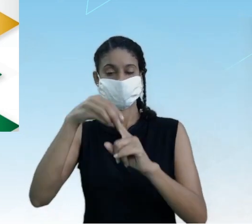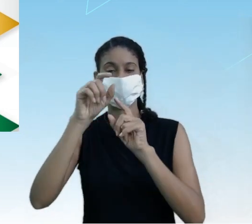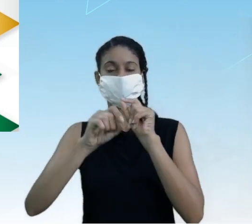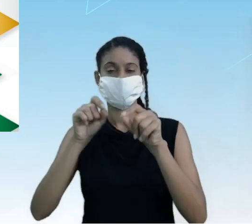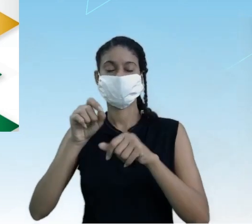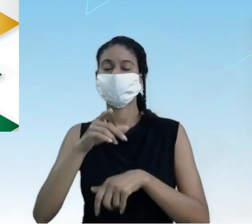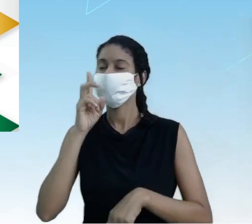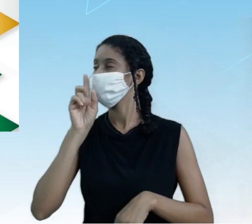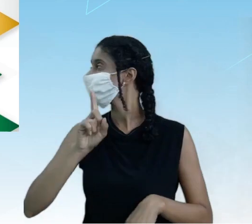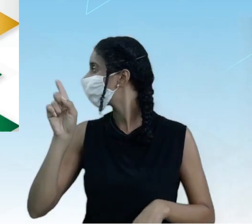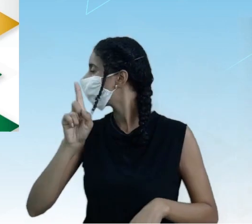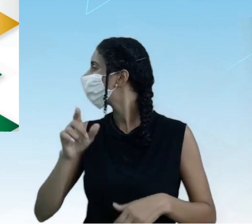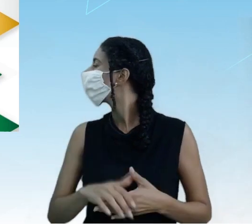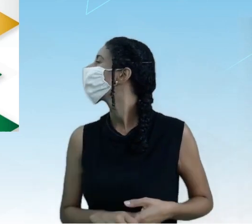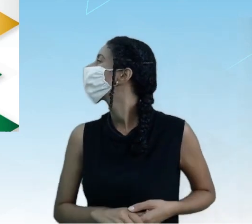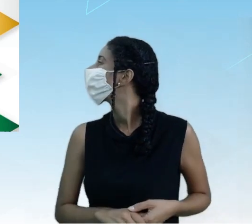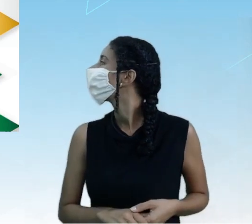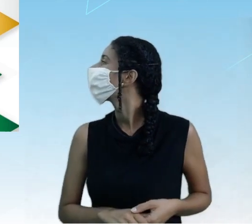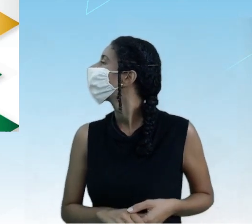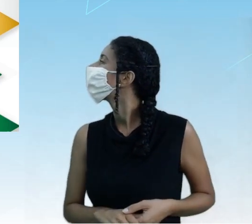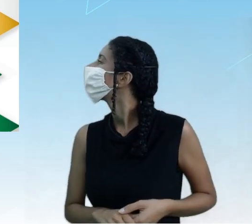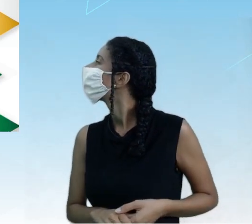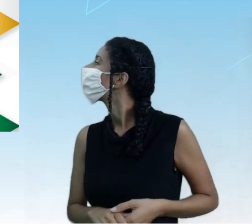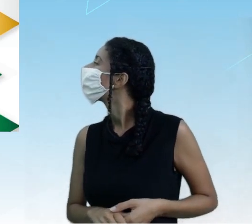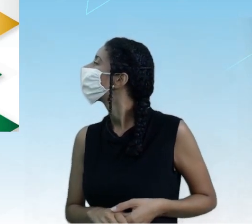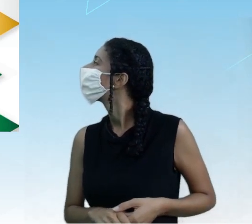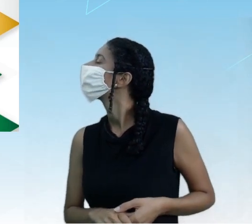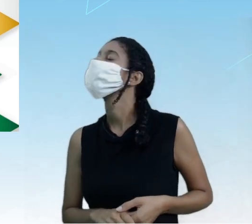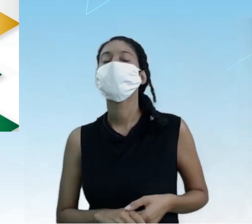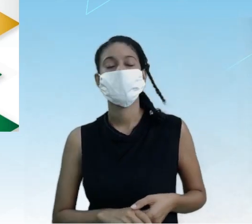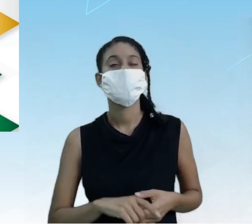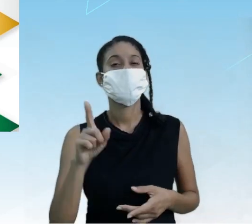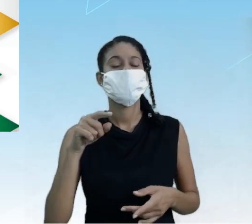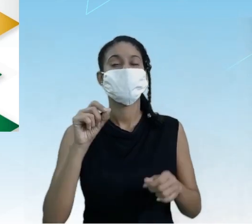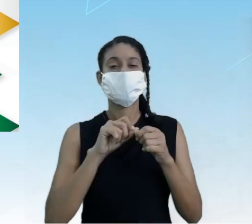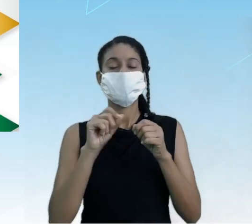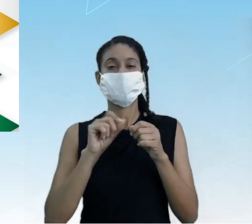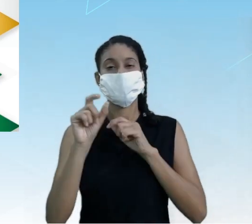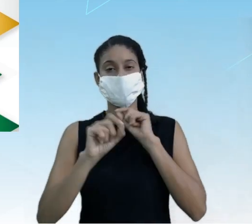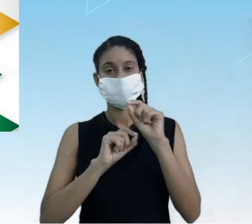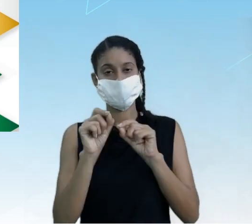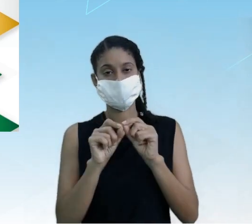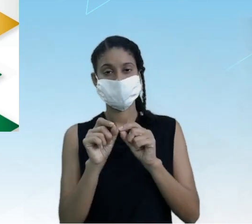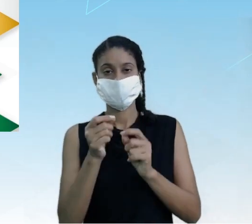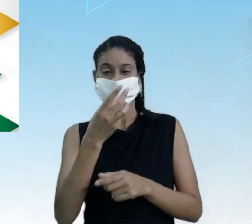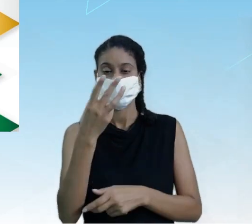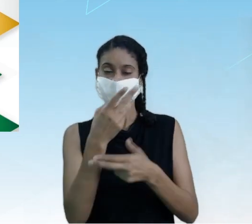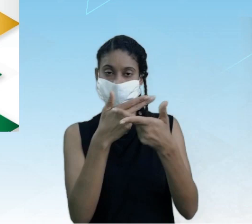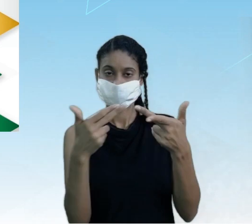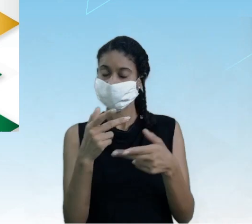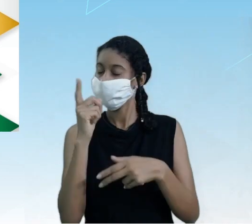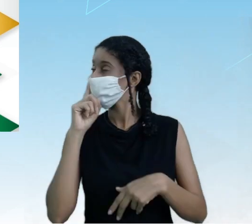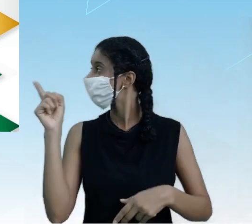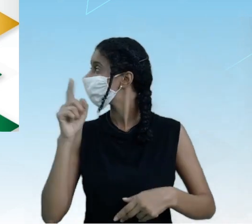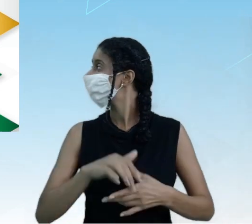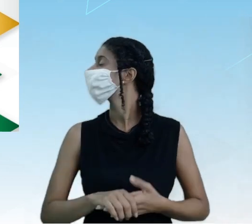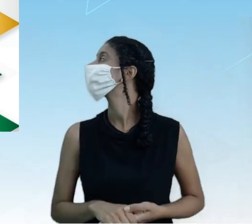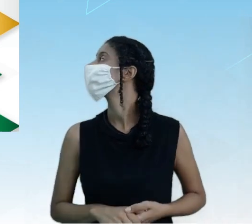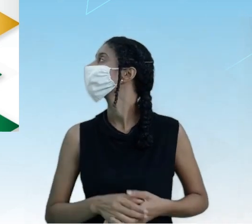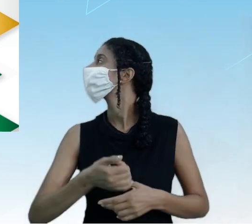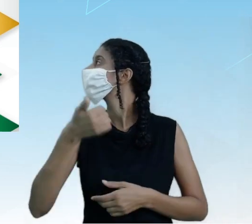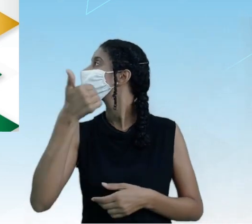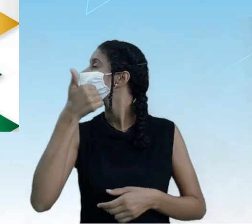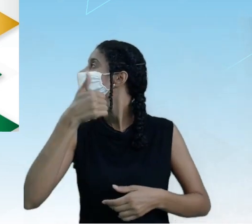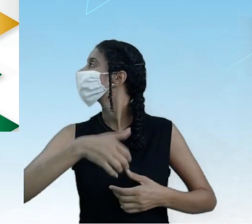mais abaixo, o established, in 3 ways, elas foram estabelecidas nesses 3 pontos. First